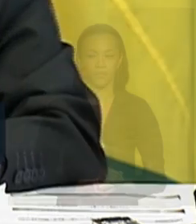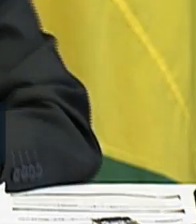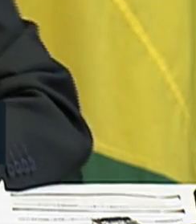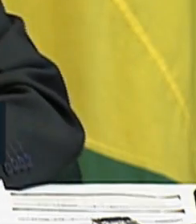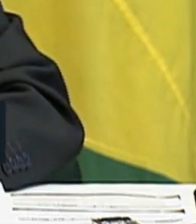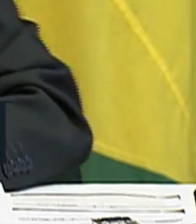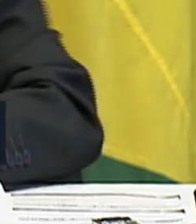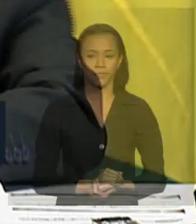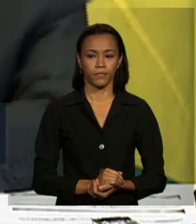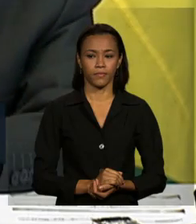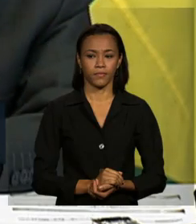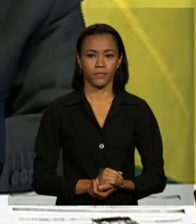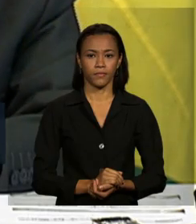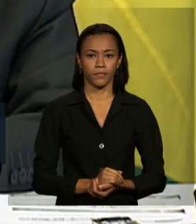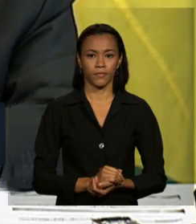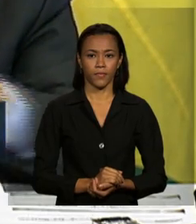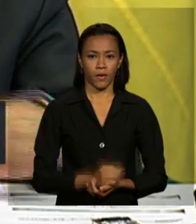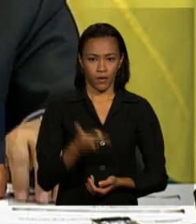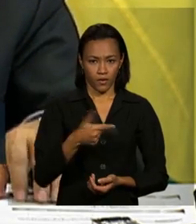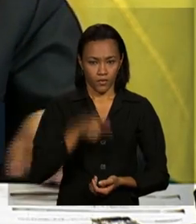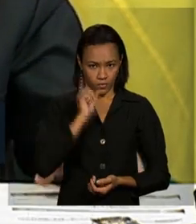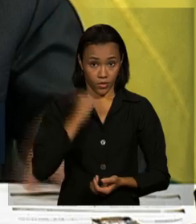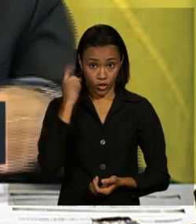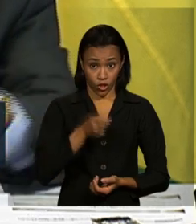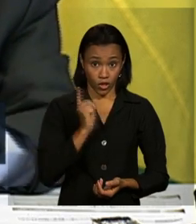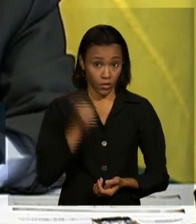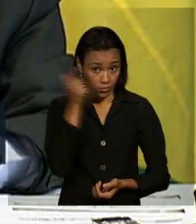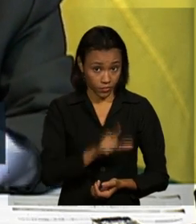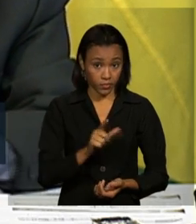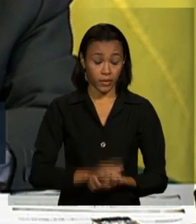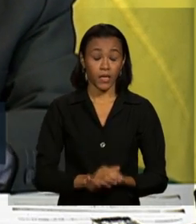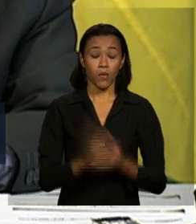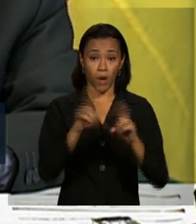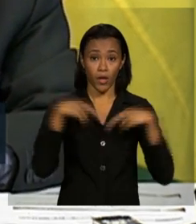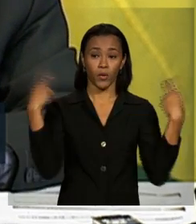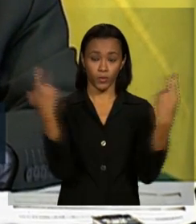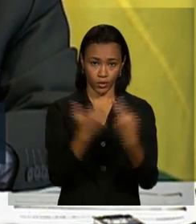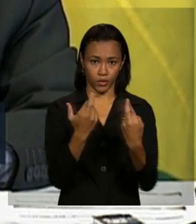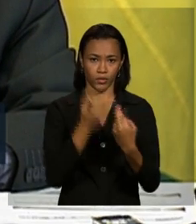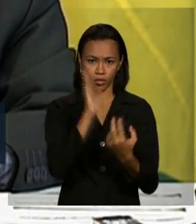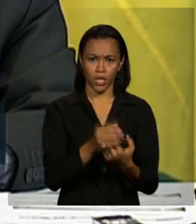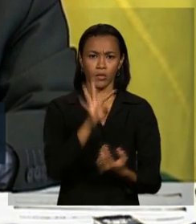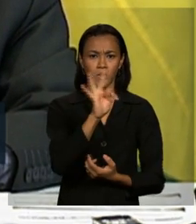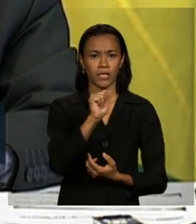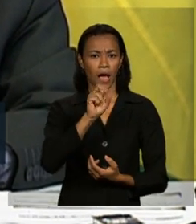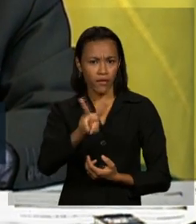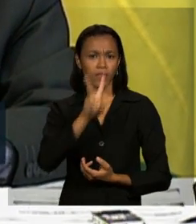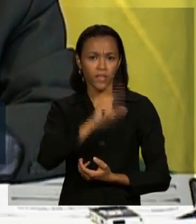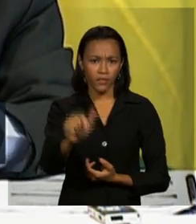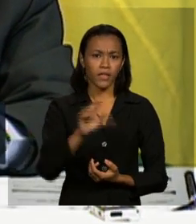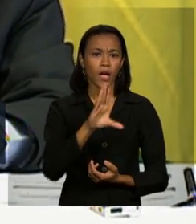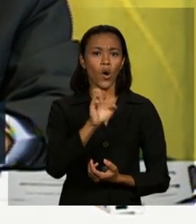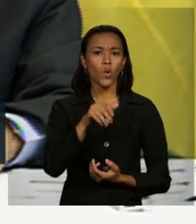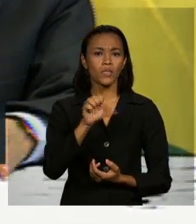eh a a ntt ontem aprovou a abertura da audiência pública da primeira etapa do tav que vai ser a concessão da